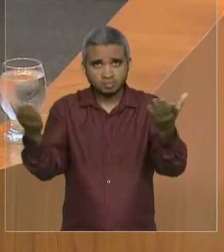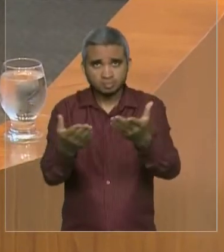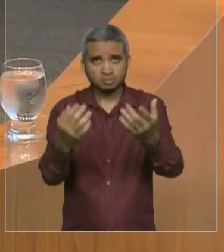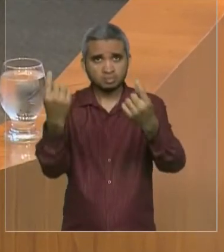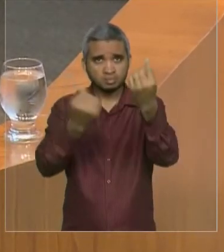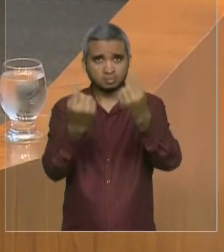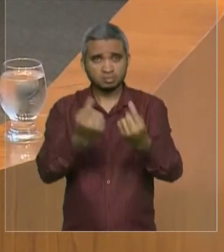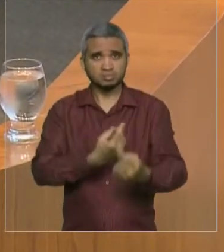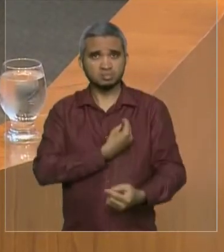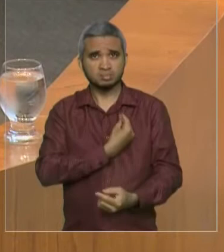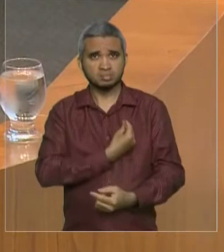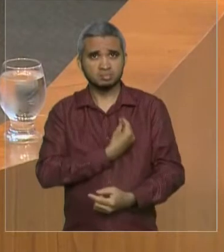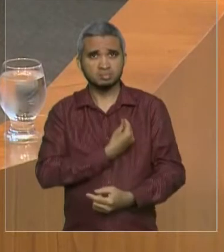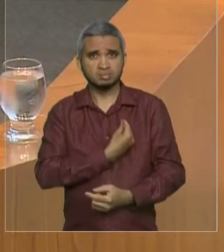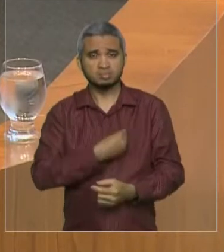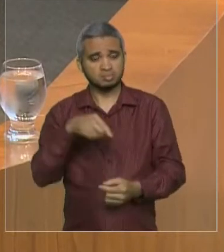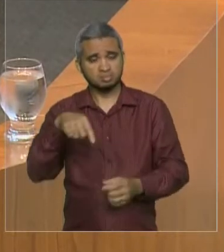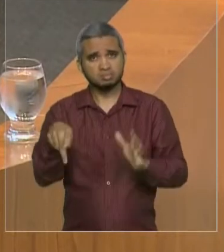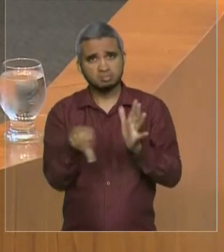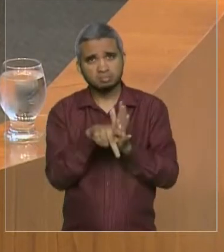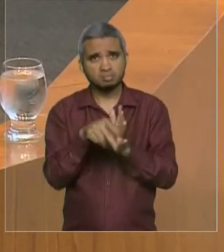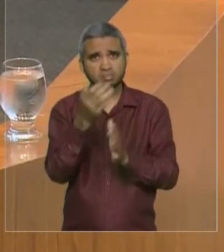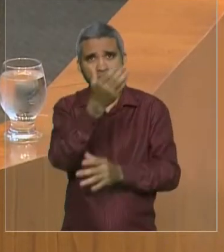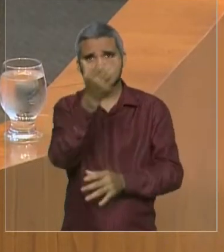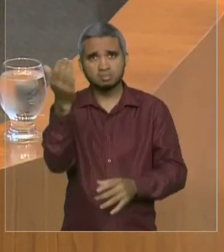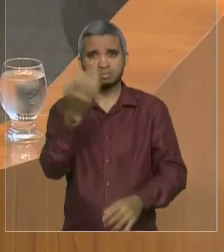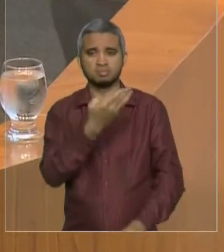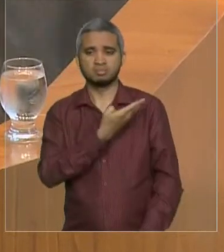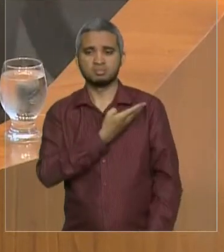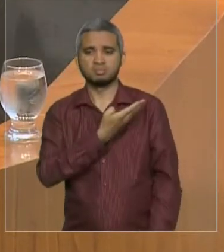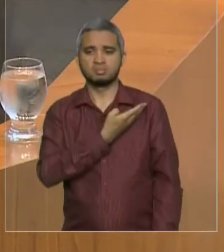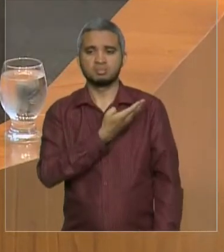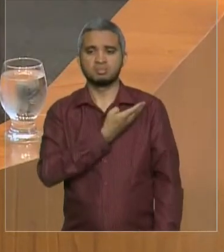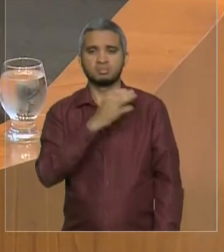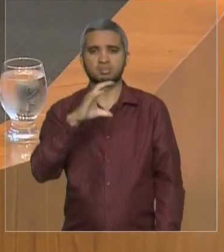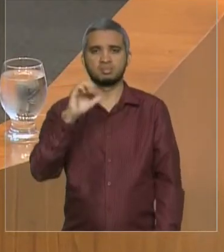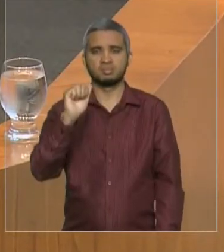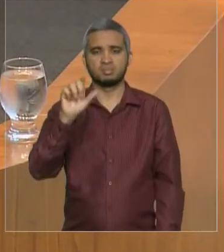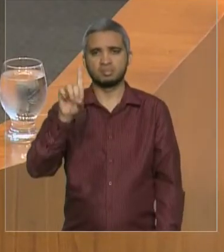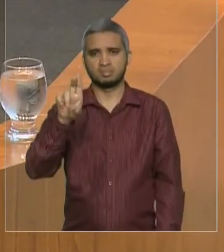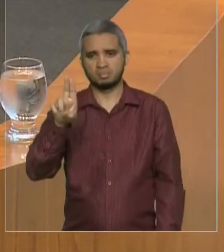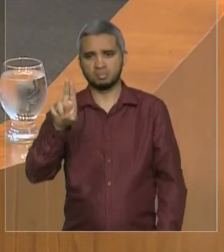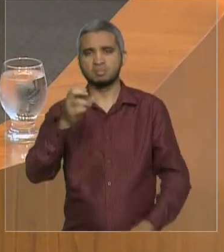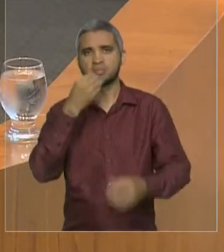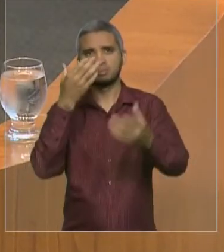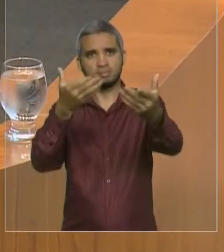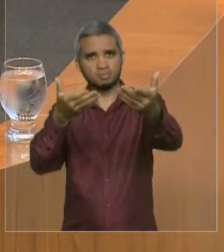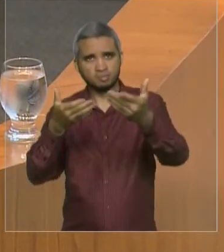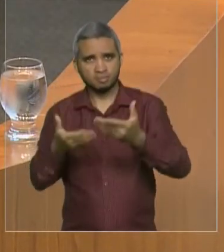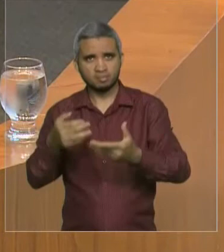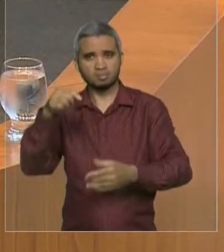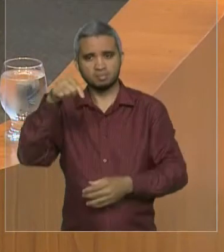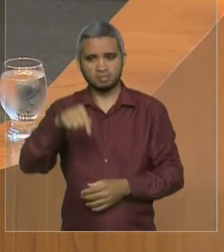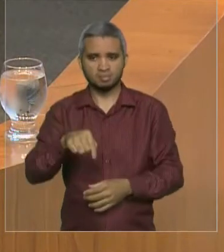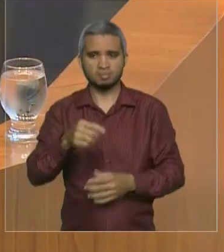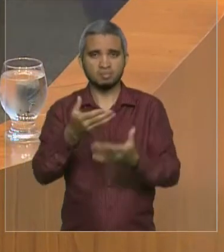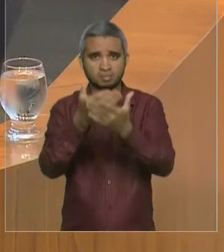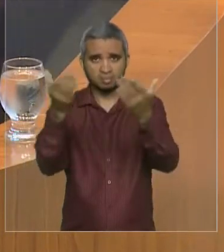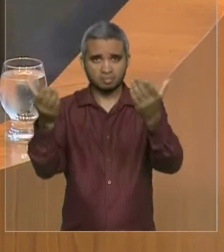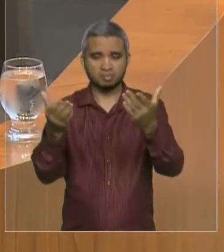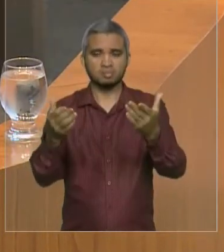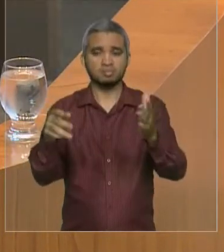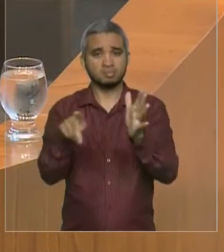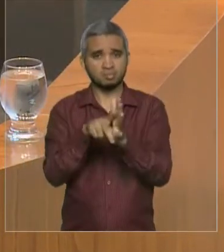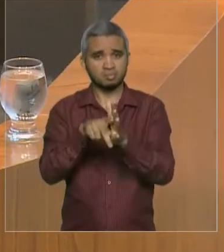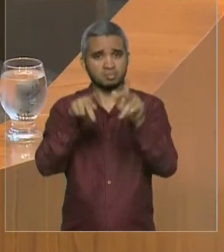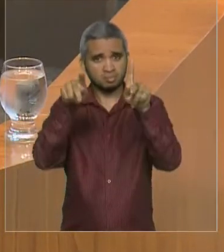do Povo. Já visualizei algumas pessoas conhecidas, meu amigo Cadu. Seja bem-vindo, Cadu. Sejam bem-vindos todos vocês que estão na Casa do